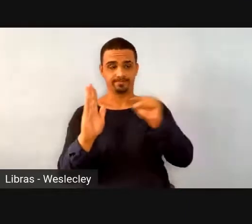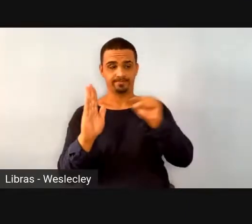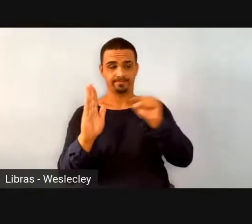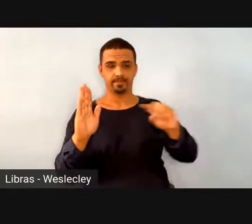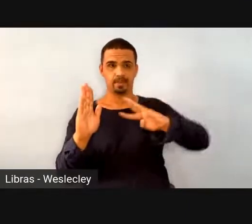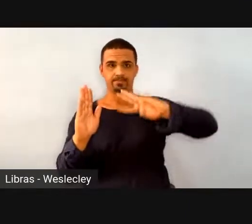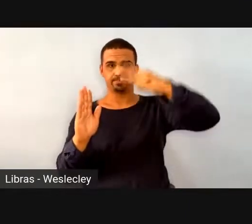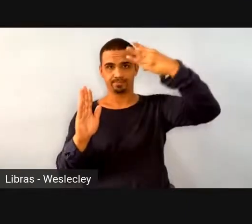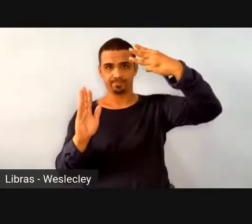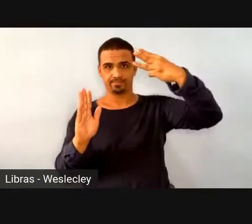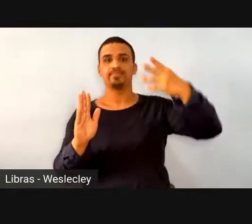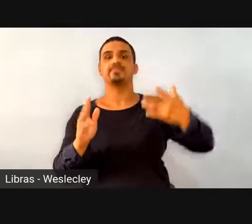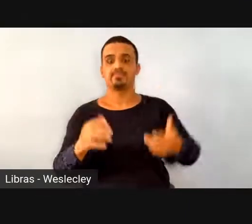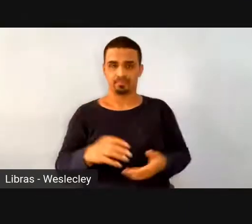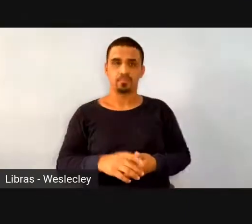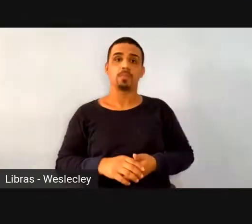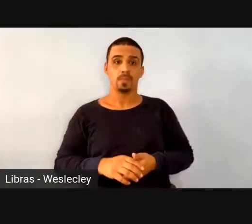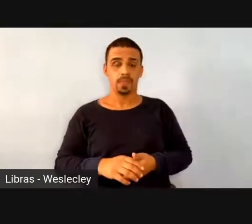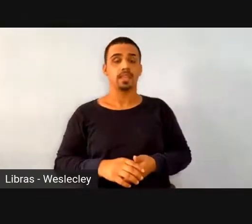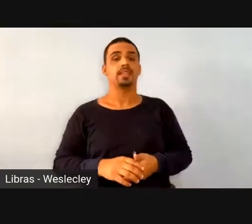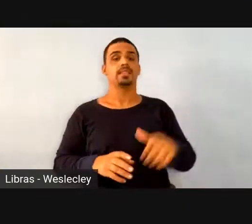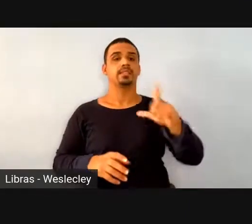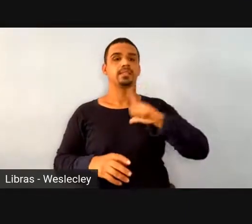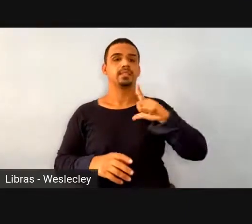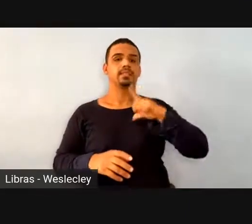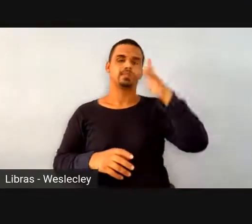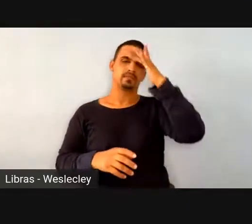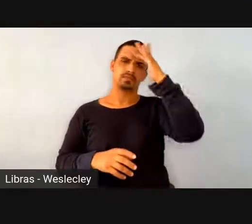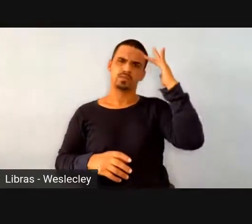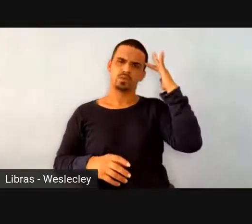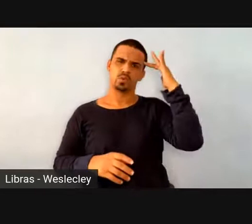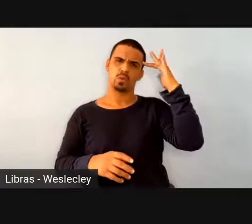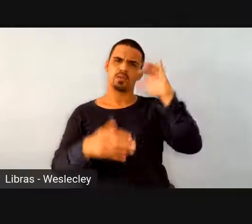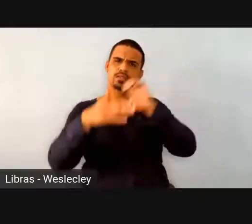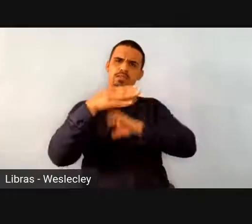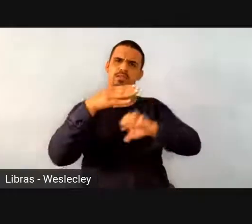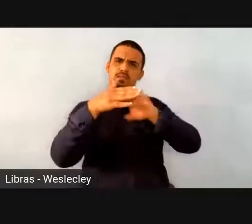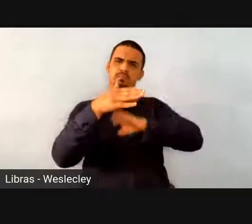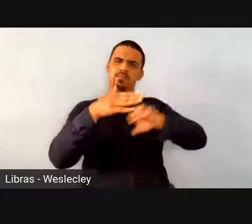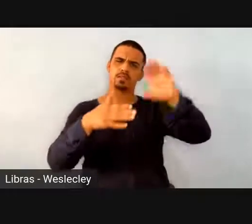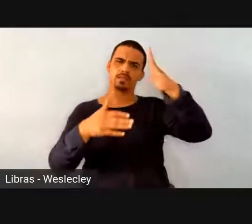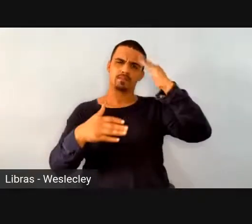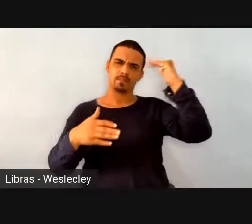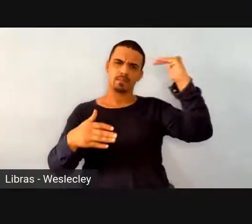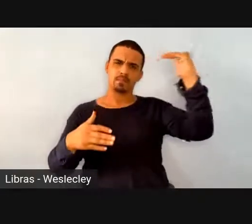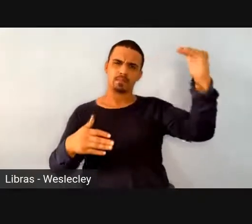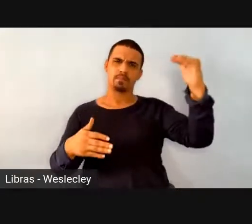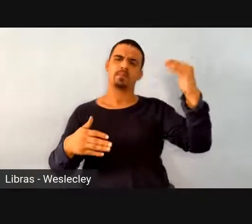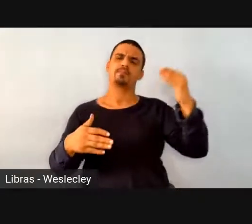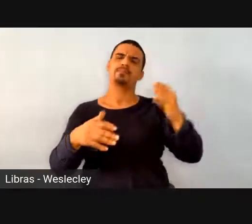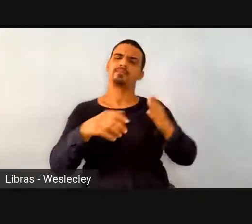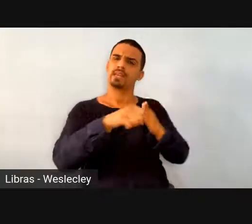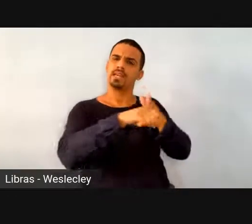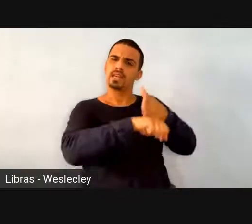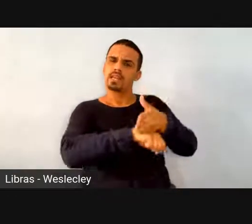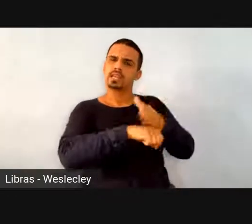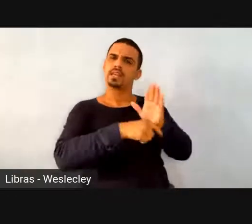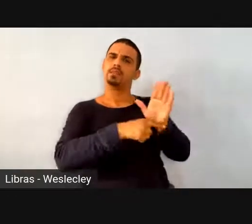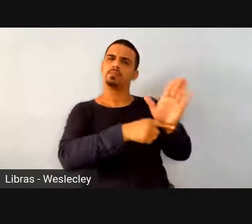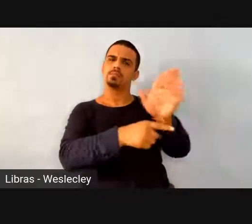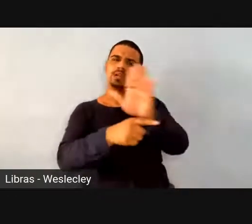dominado praticamente pela entrada de grandes empresas aí nesse mercado. Você